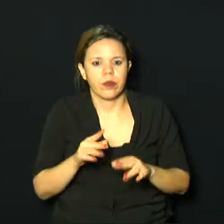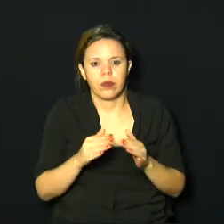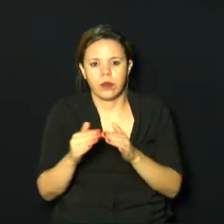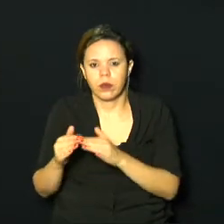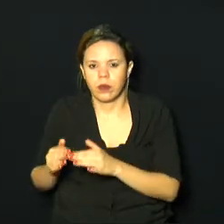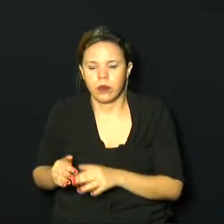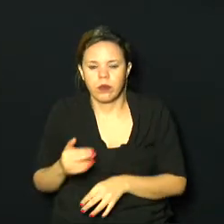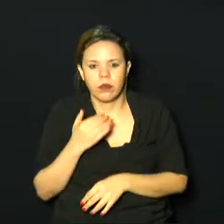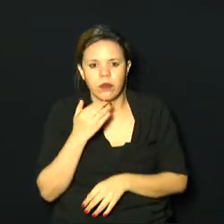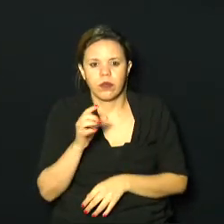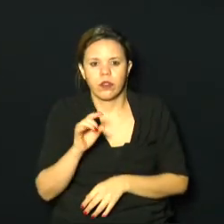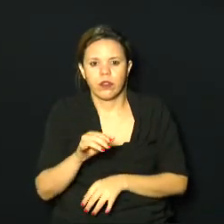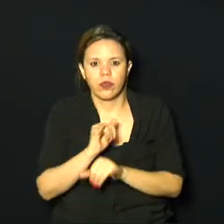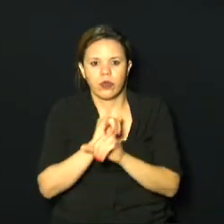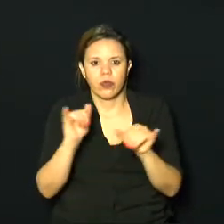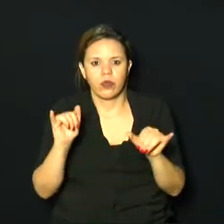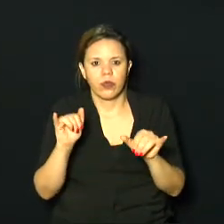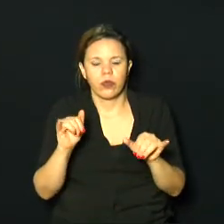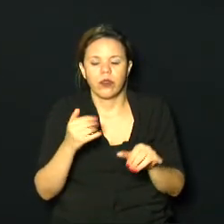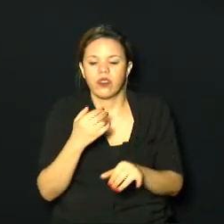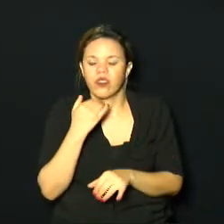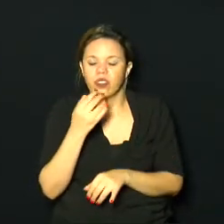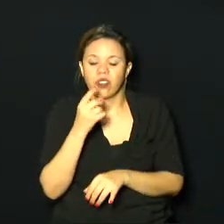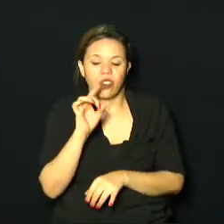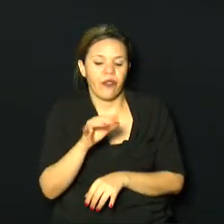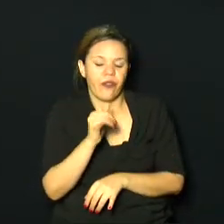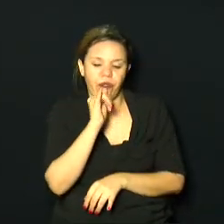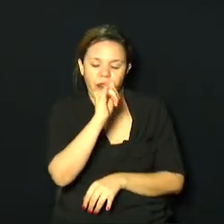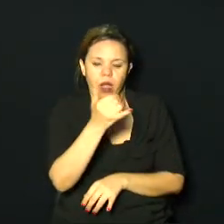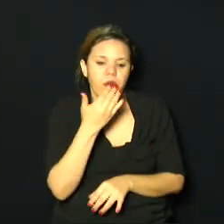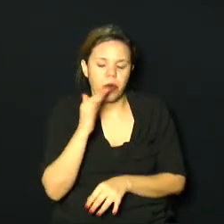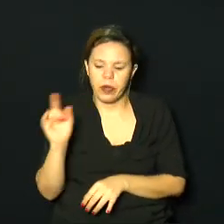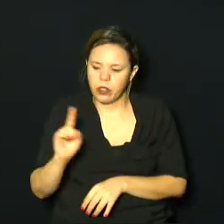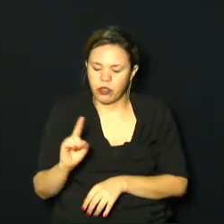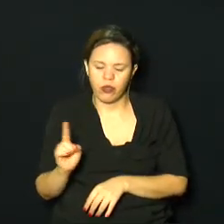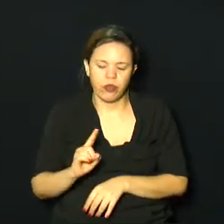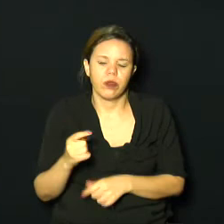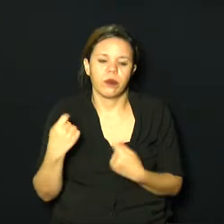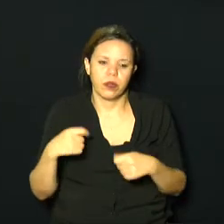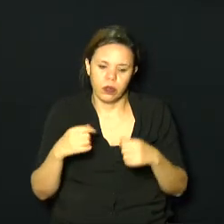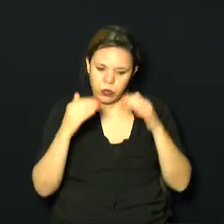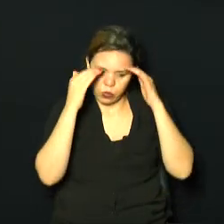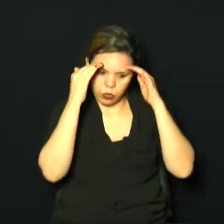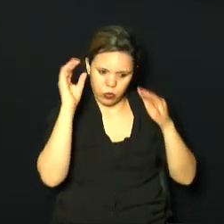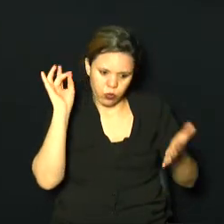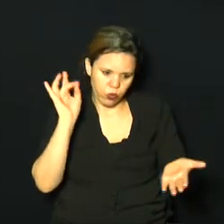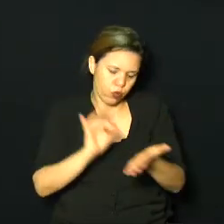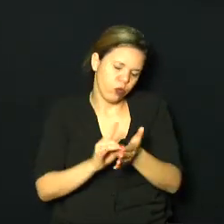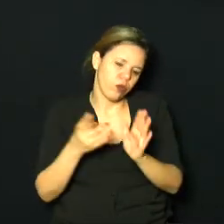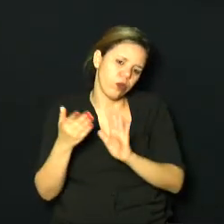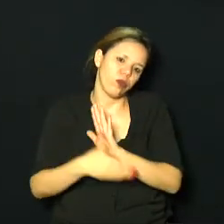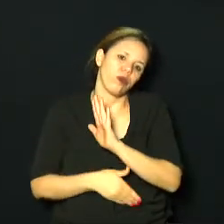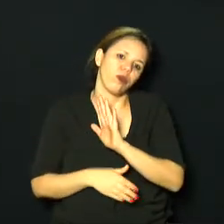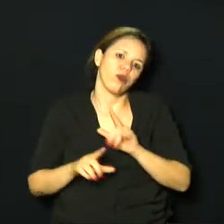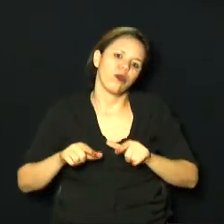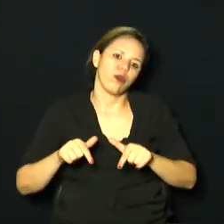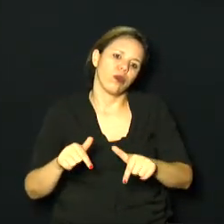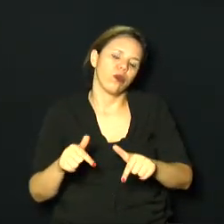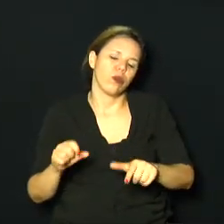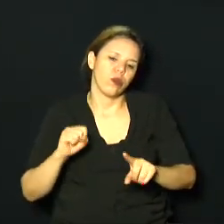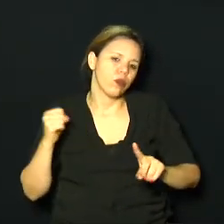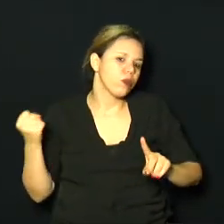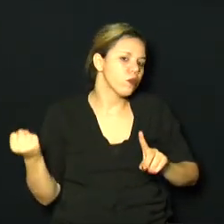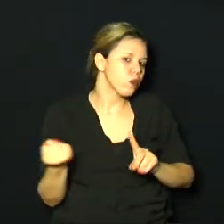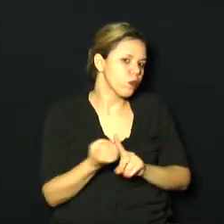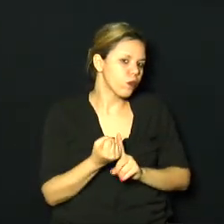bastam ser enunciados, não basta ser prometido, devem ser concretizados por uma ação